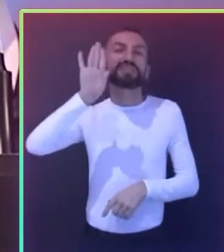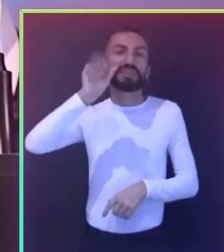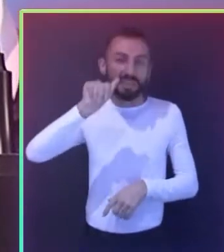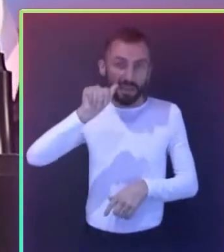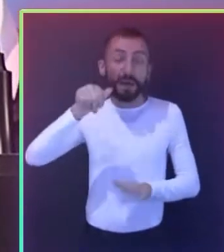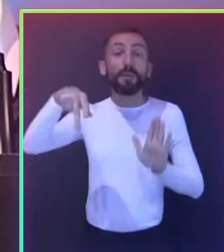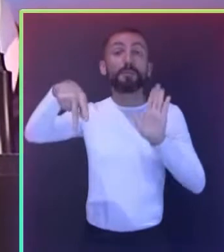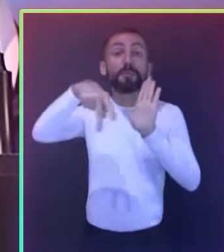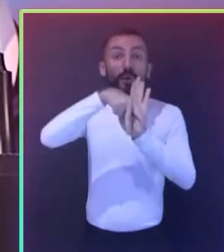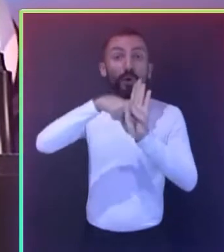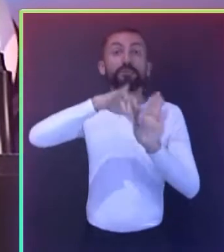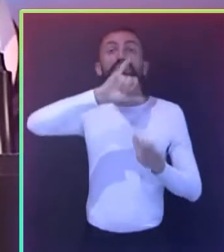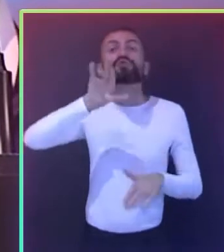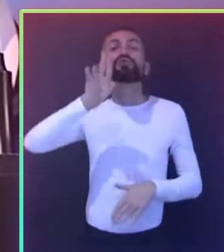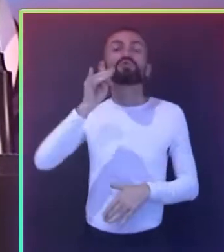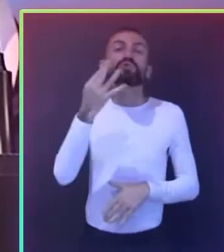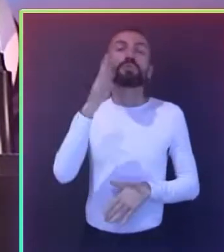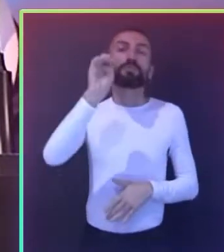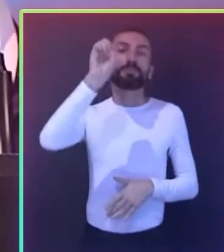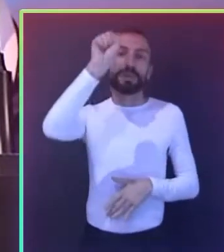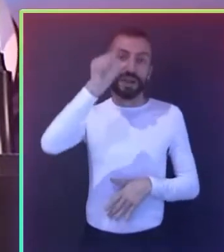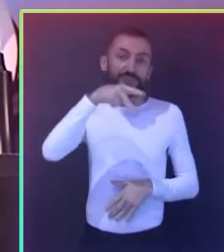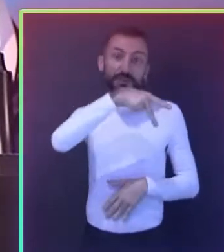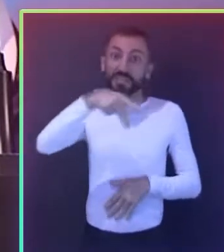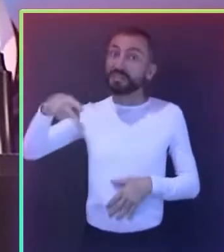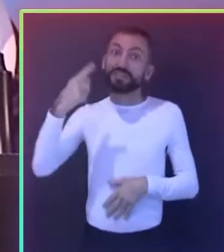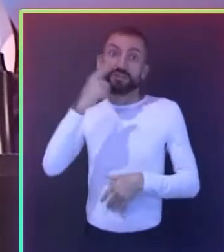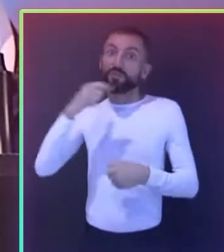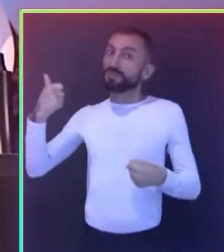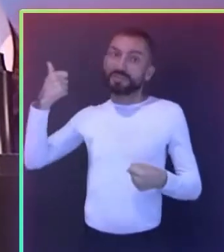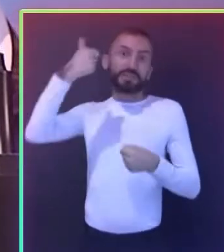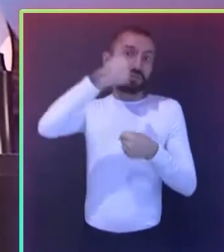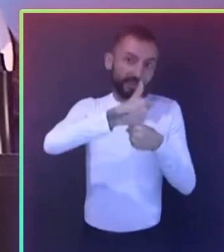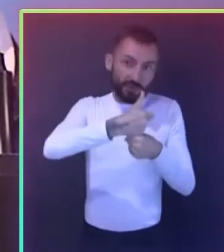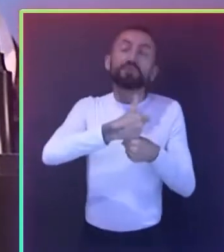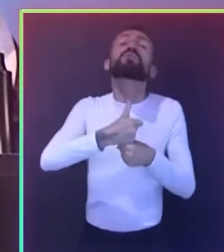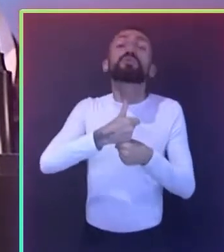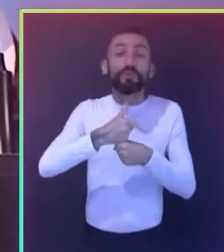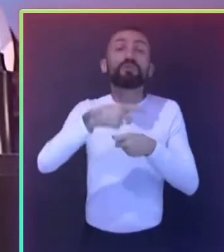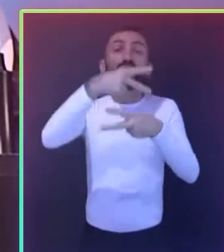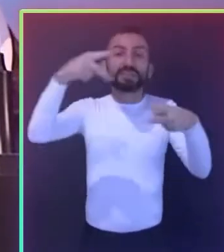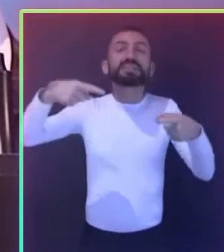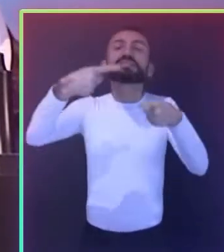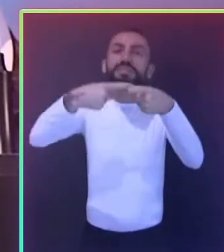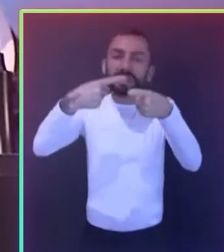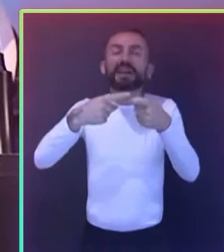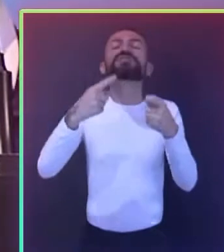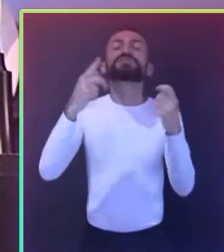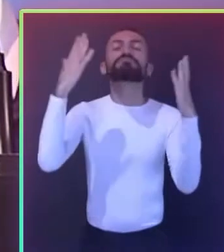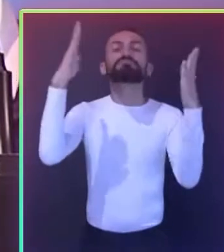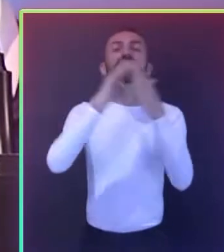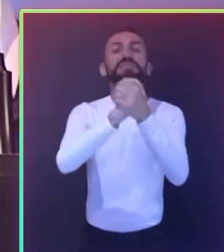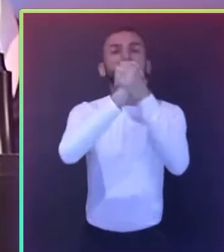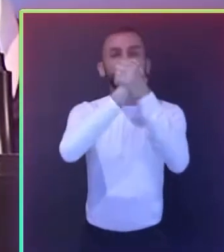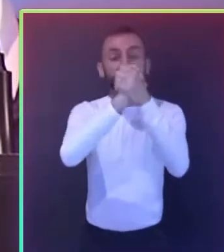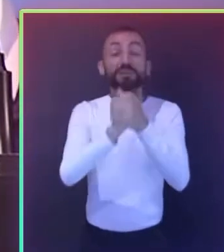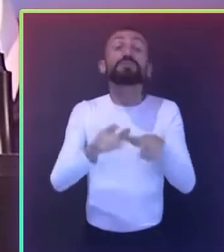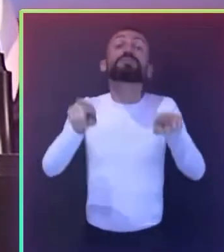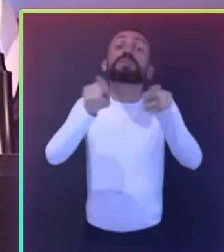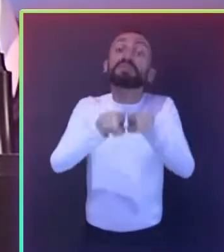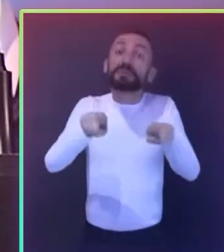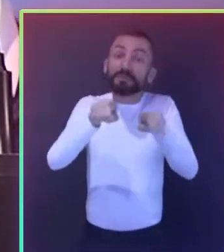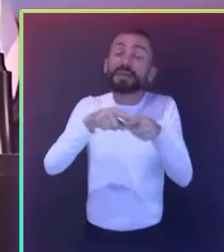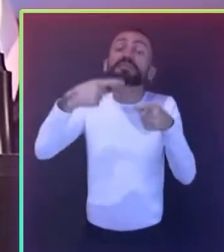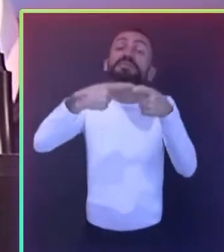o presidente que não foi empossado minha saudação botucatuenses Também meus conterrâneos